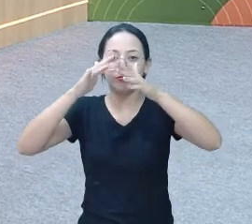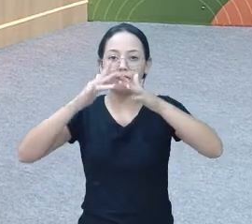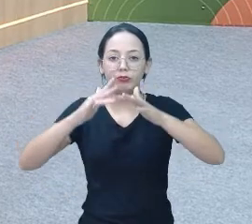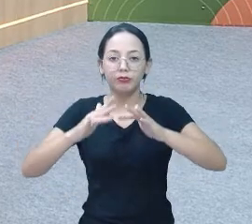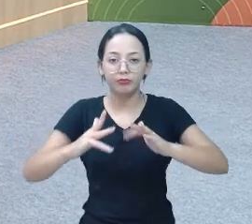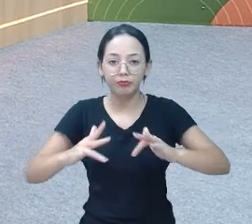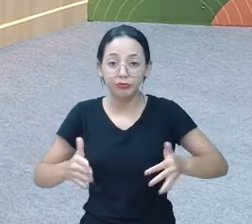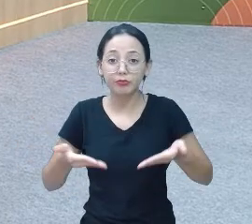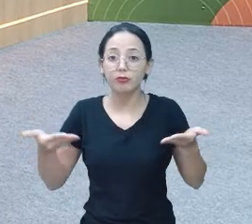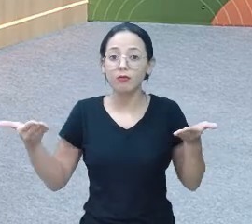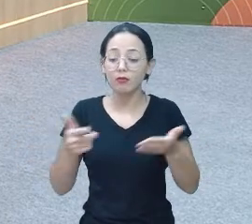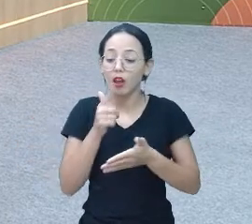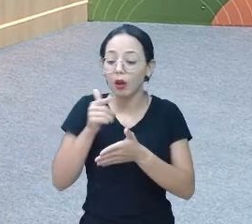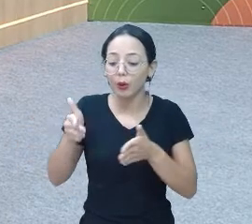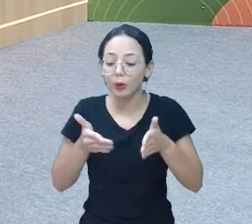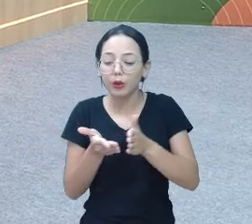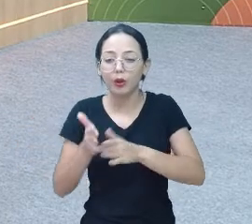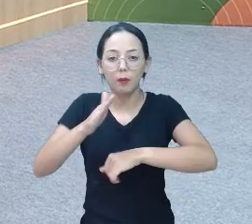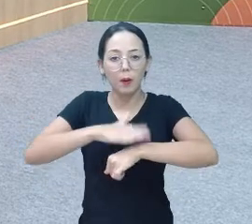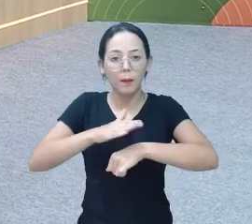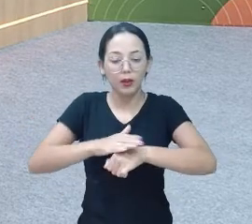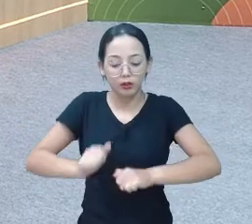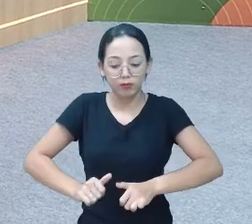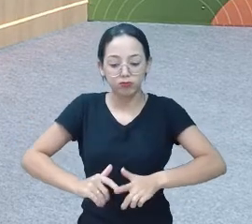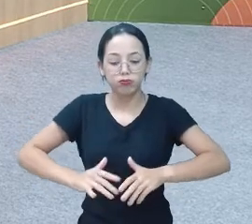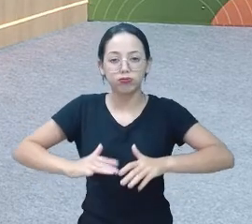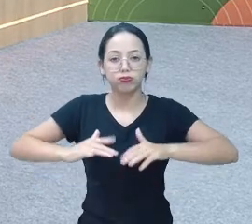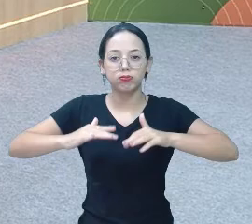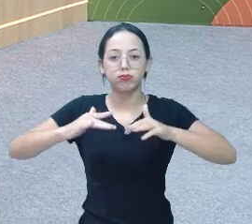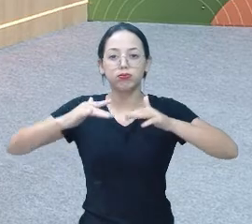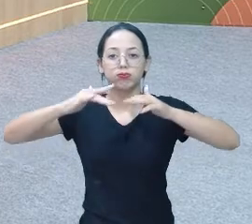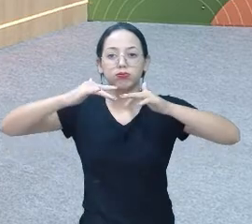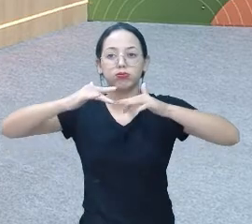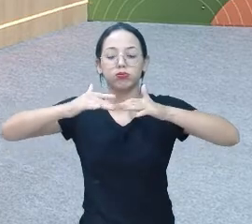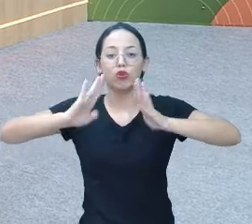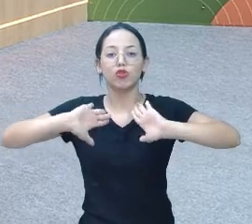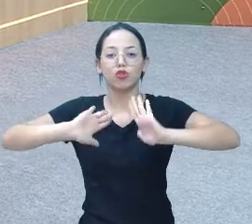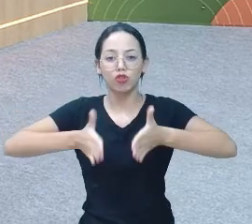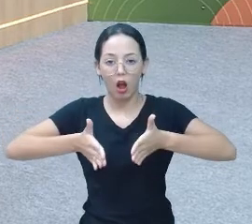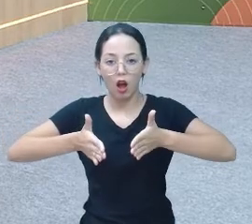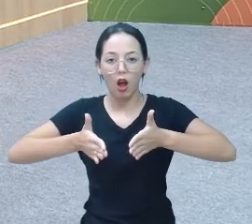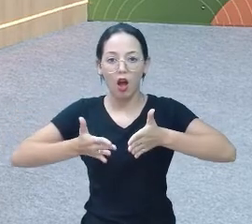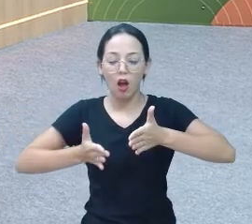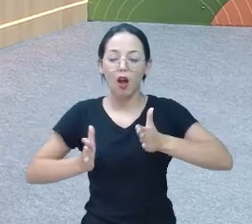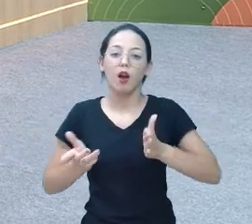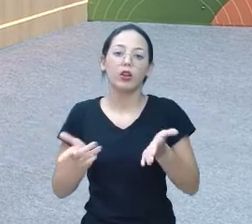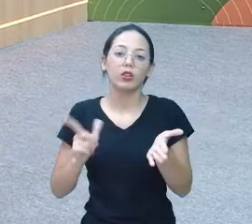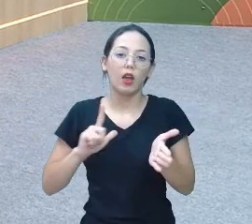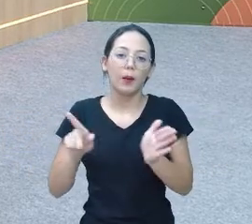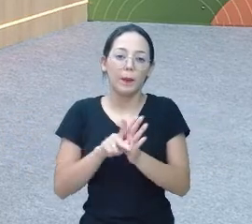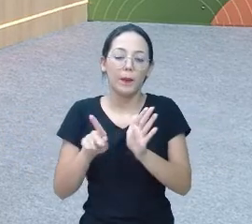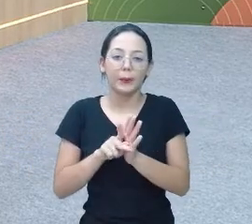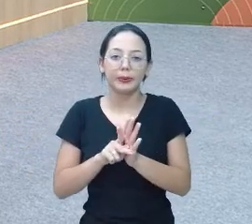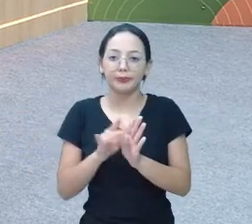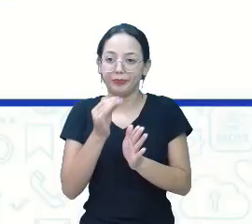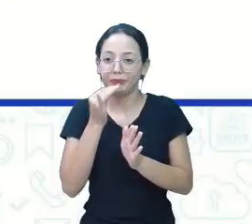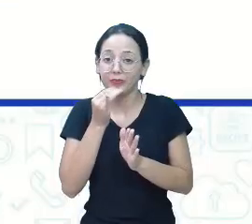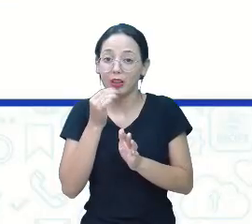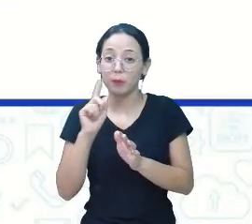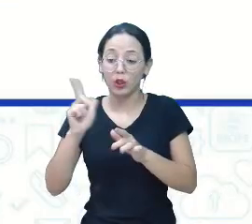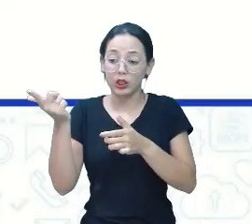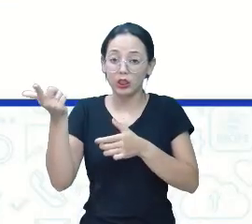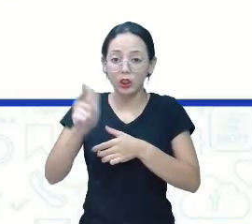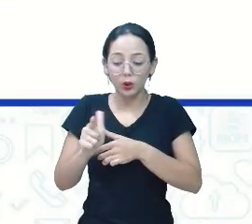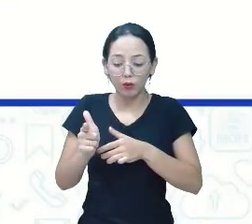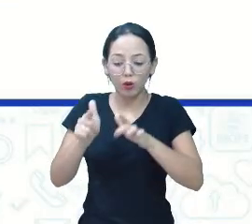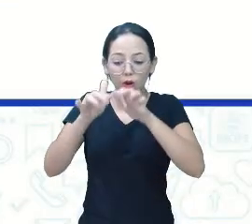rio agora está no período de cheia, e a partir do momento que ele volta a ter o período onde o nível baixa,